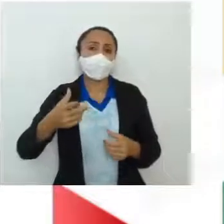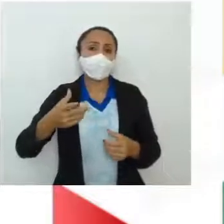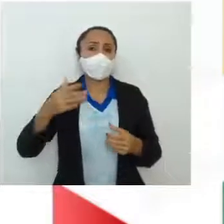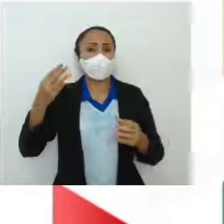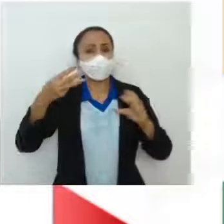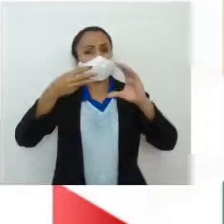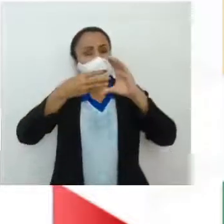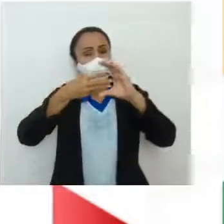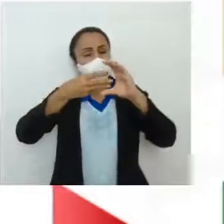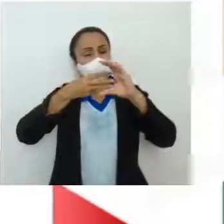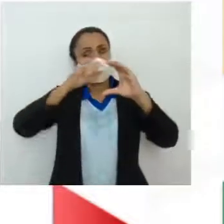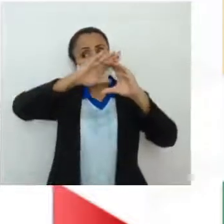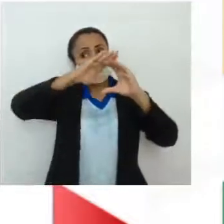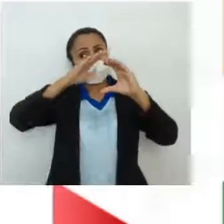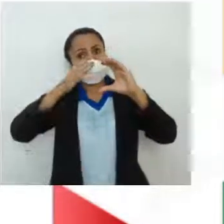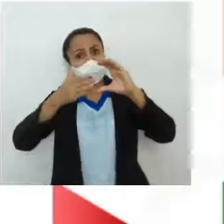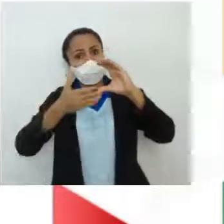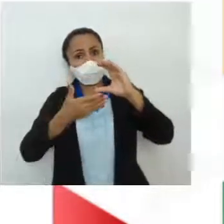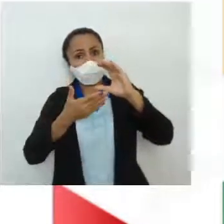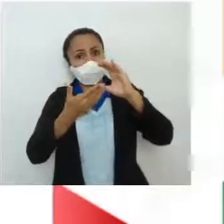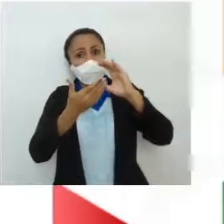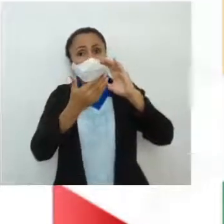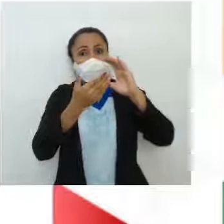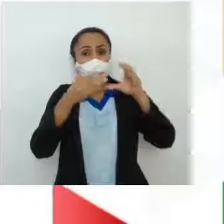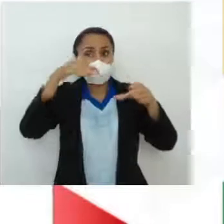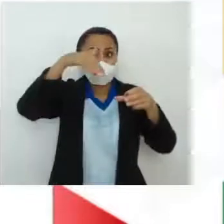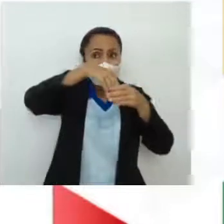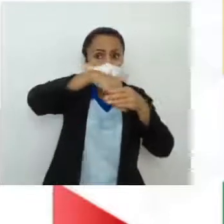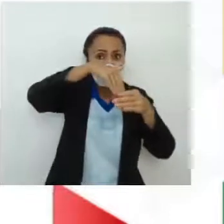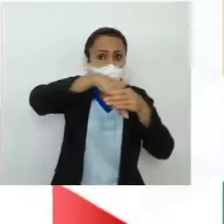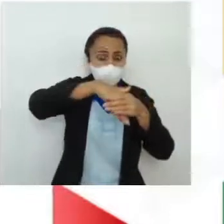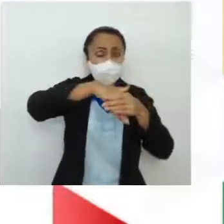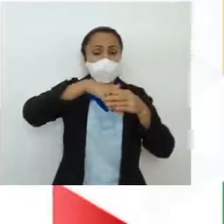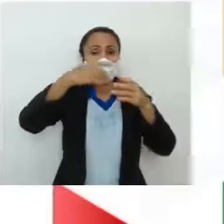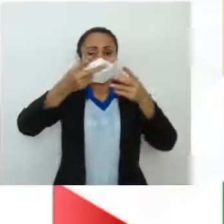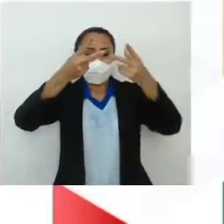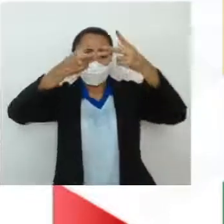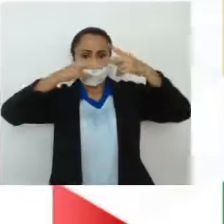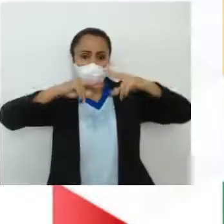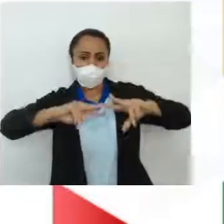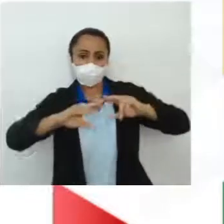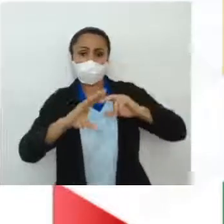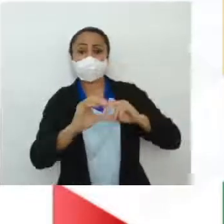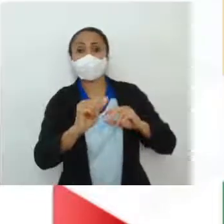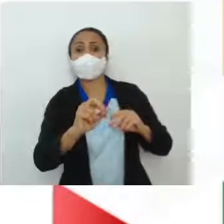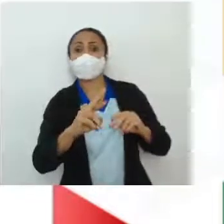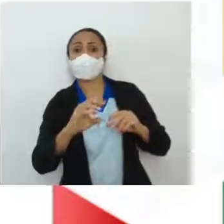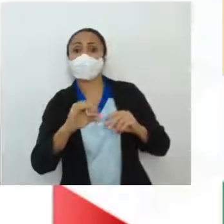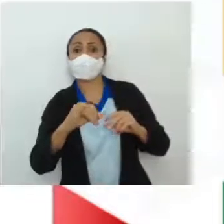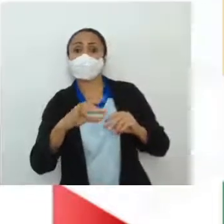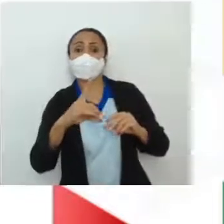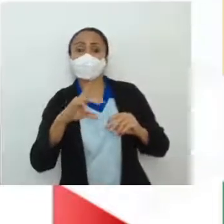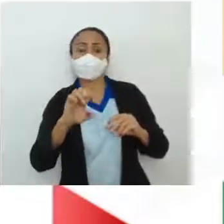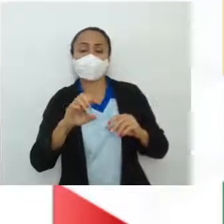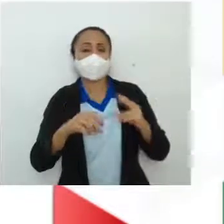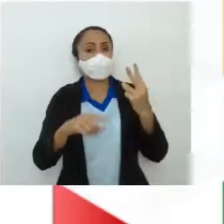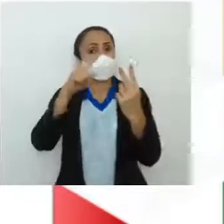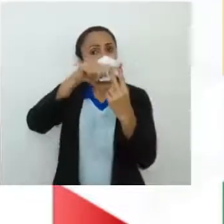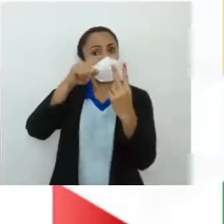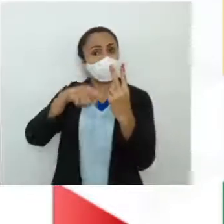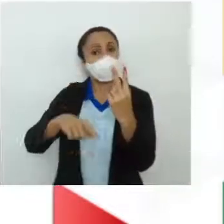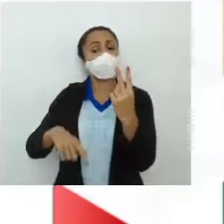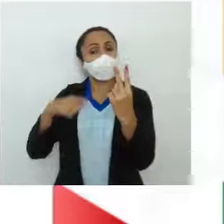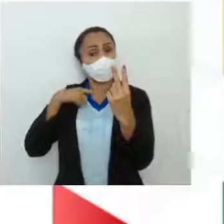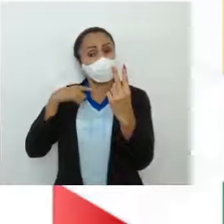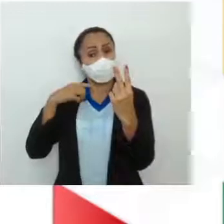membrana mais interna e se encontra abaixo da caróide. Ela possui 2 tipos de